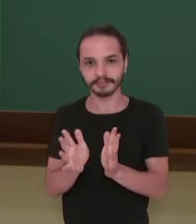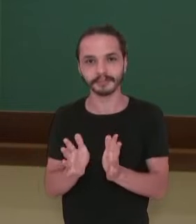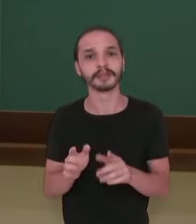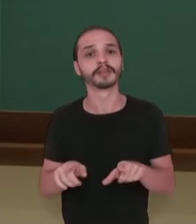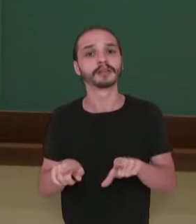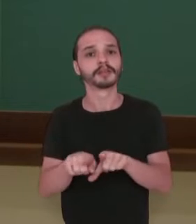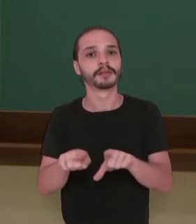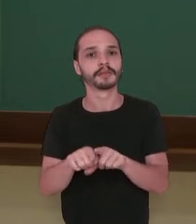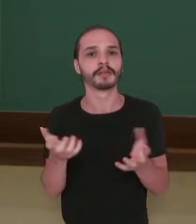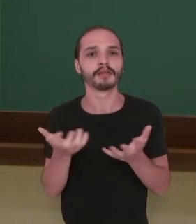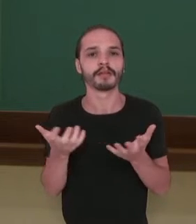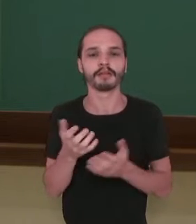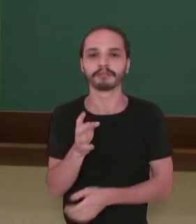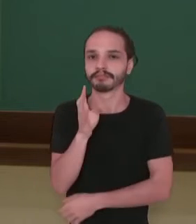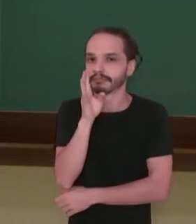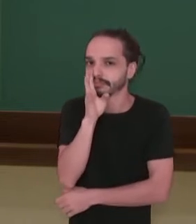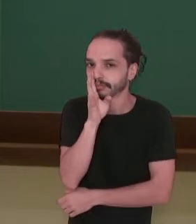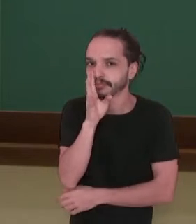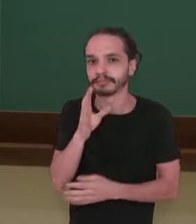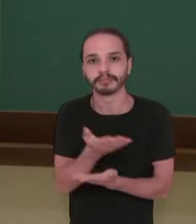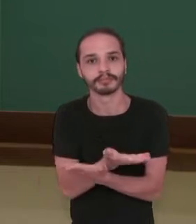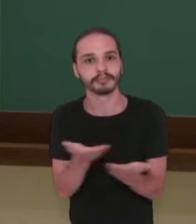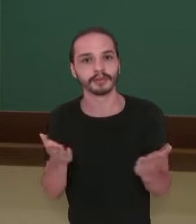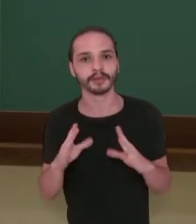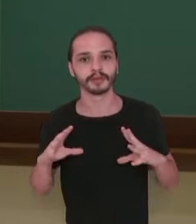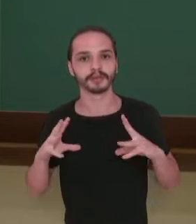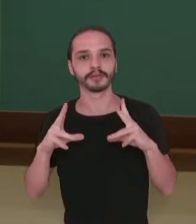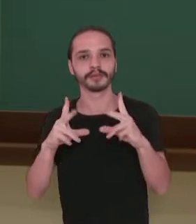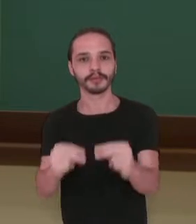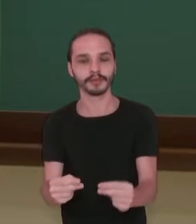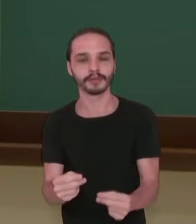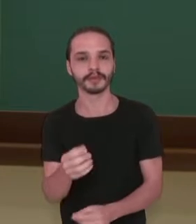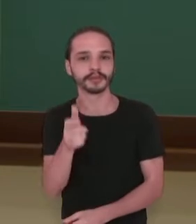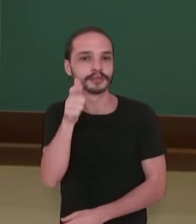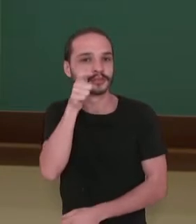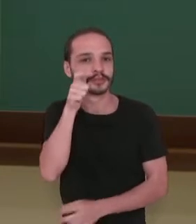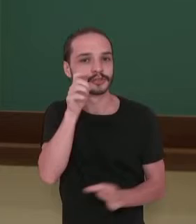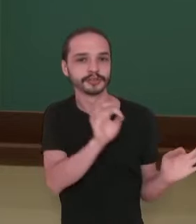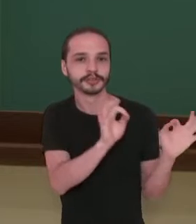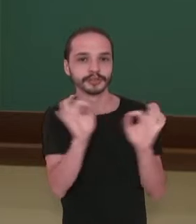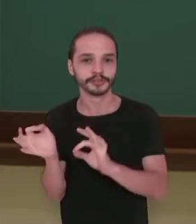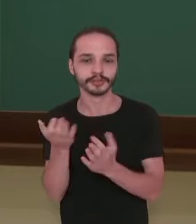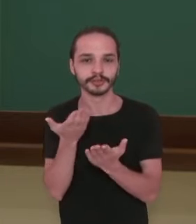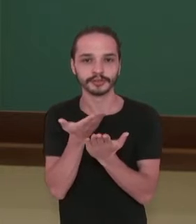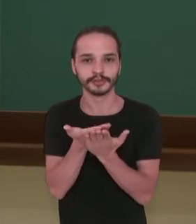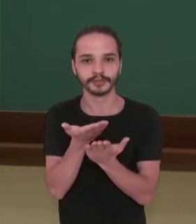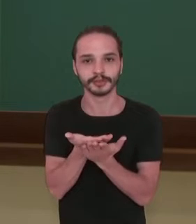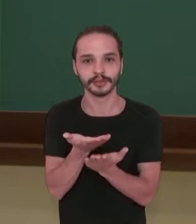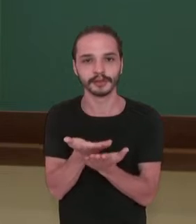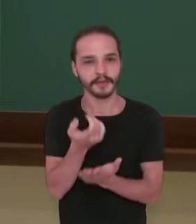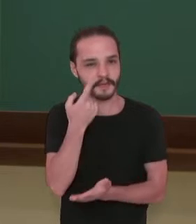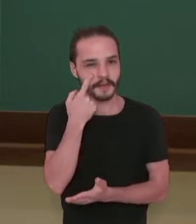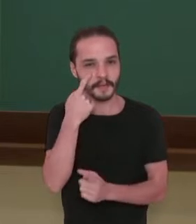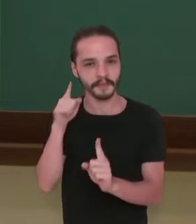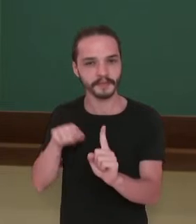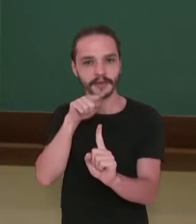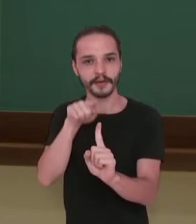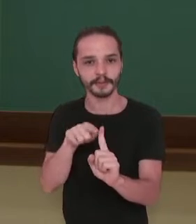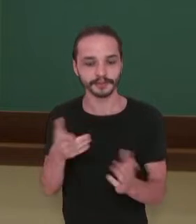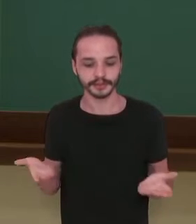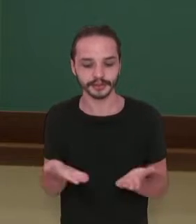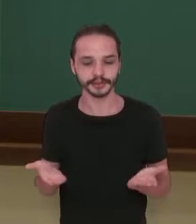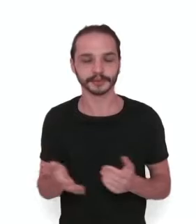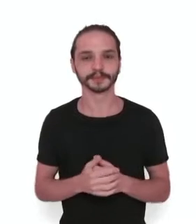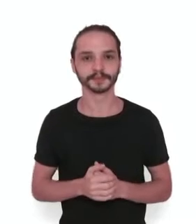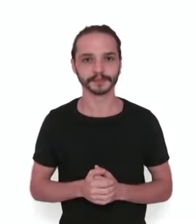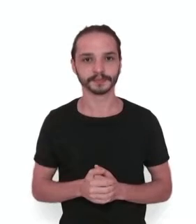gostaria de expressar a minha admiração por todos vocês que estão aí contemplando as nossas videoaulas. Vamos ver então quais são os nossos objetivos,